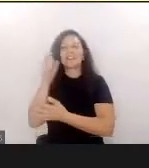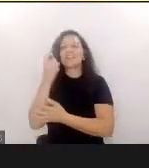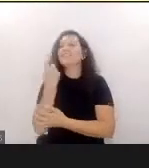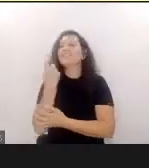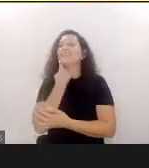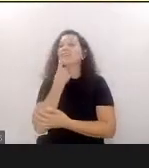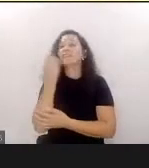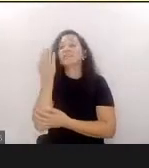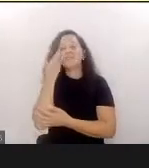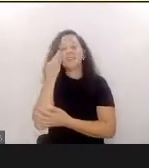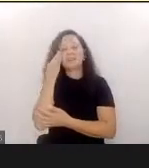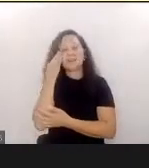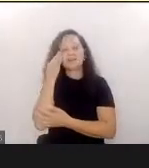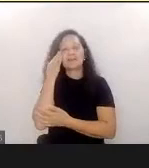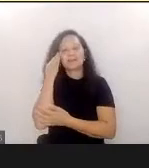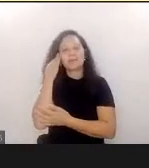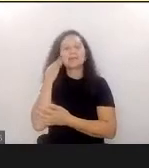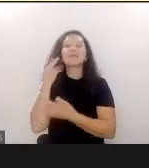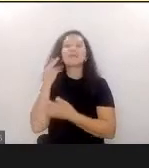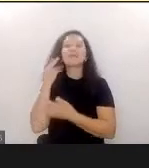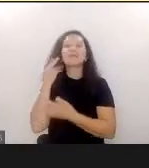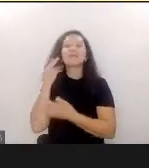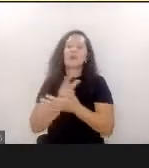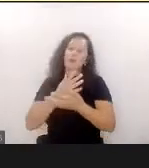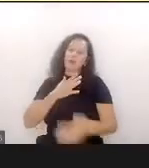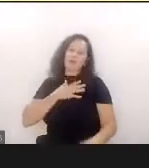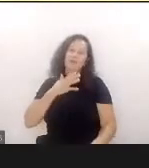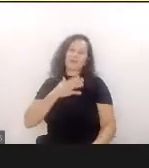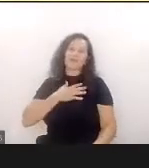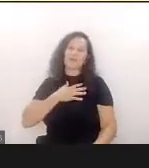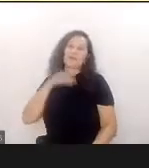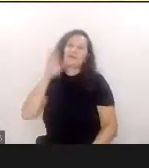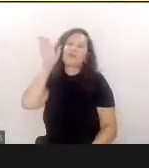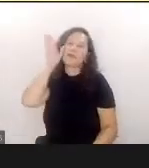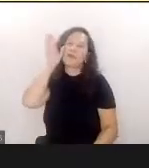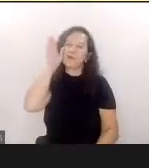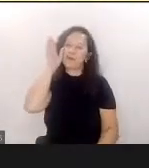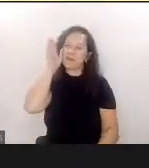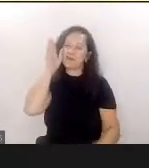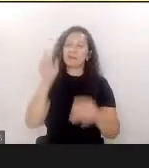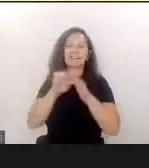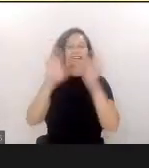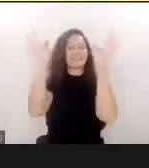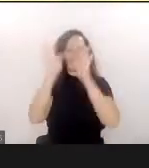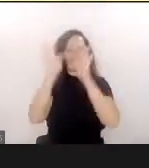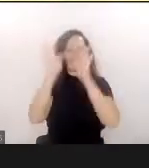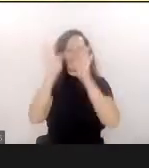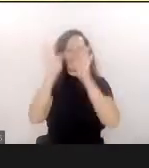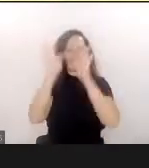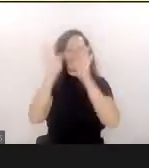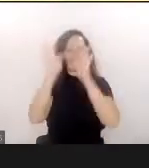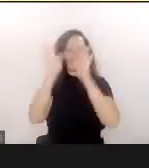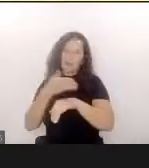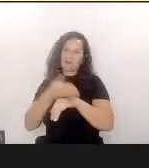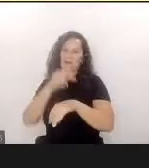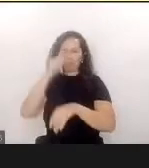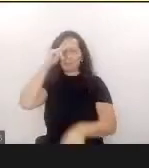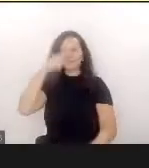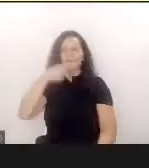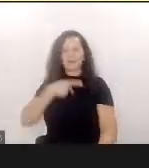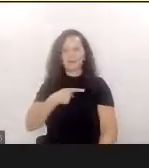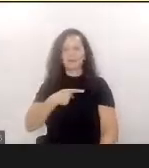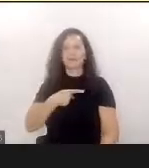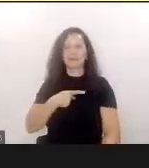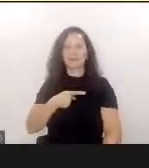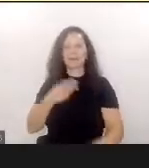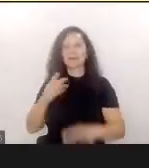que eu estou muito orgulhoso e feliz de estar, de fazer parte. E é isso, pessoal,